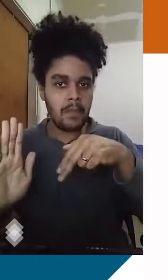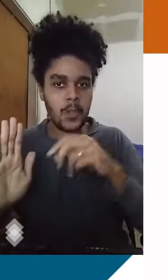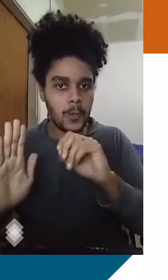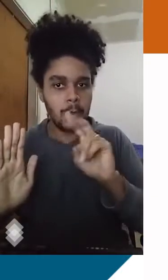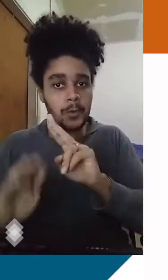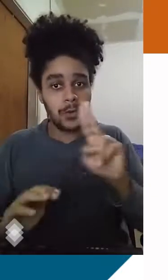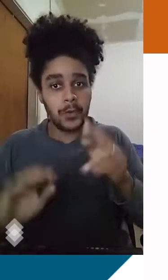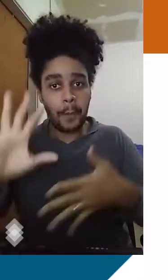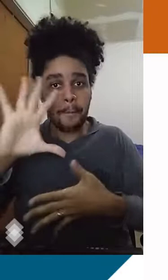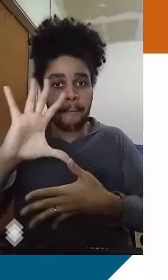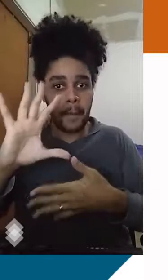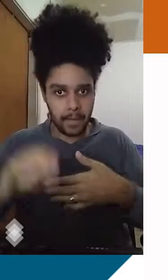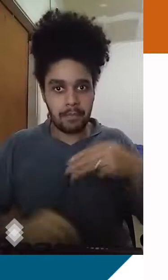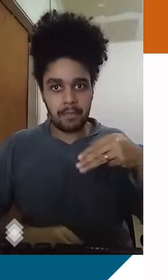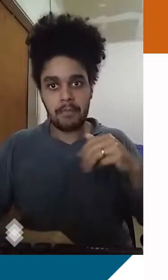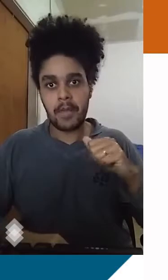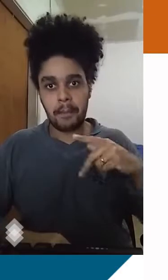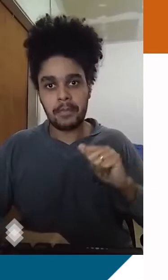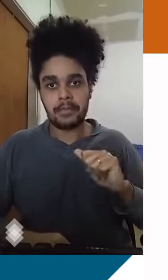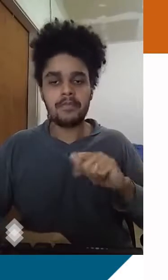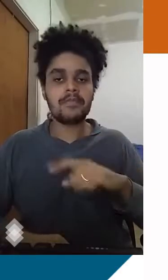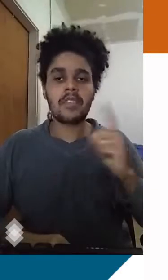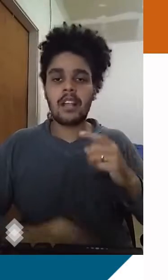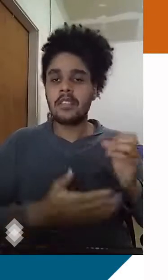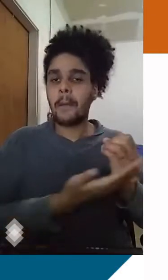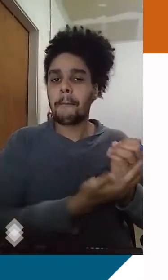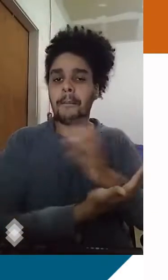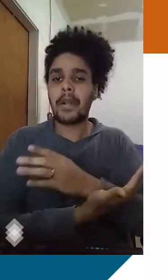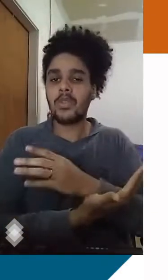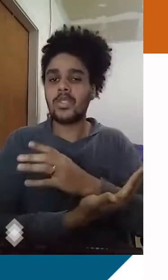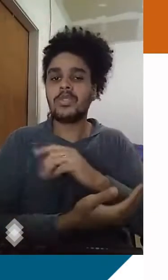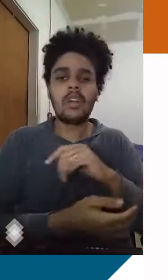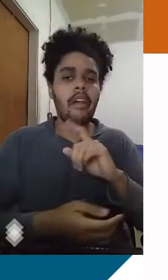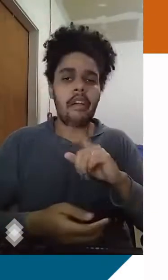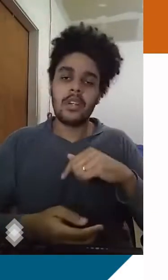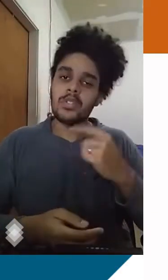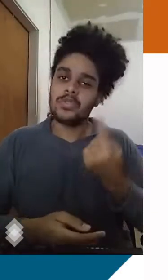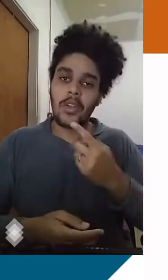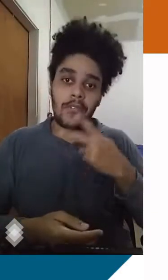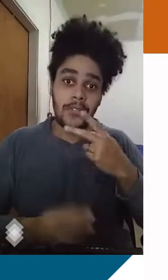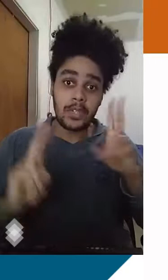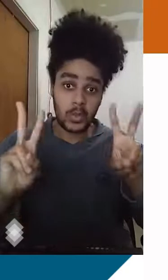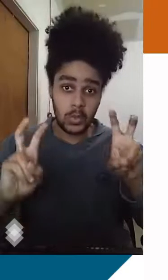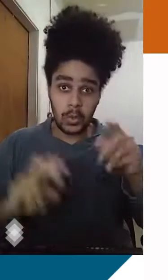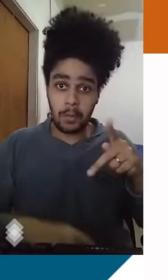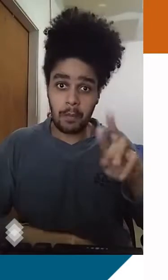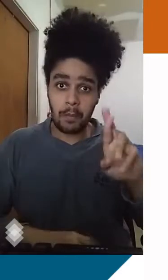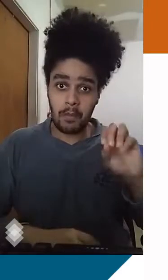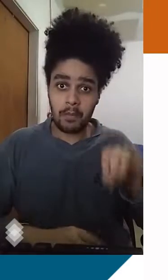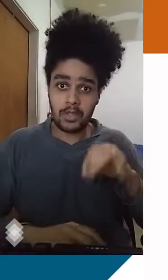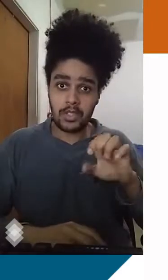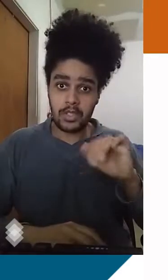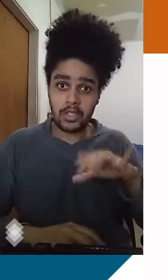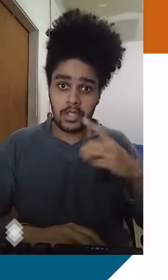plana, que é o que a gente chama de mapa, tá? Essa projeção, porque a gente está falando de uma projeção, né? A gente